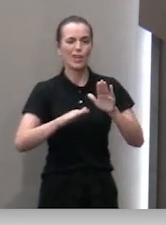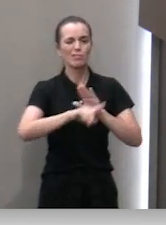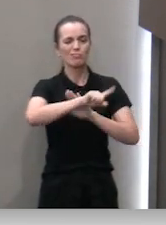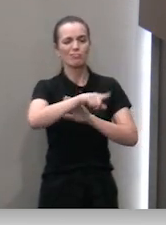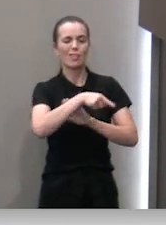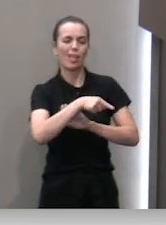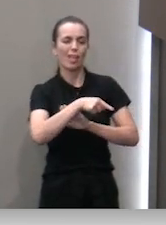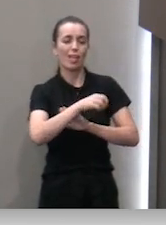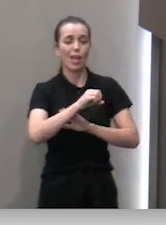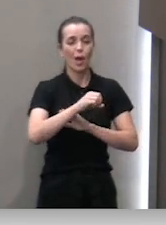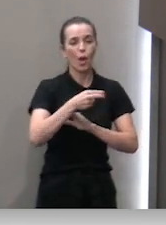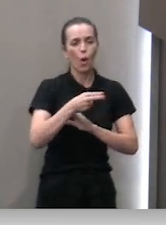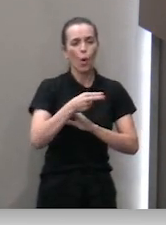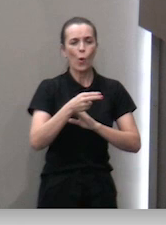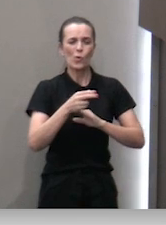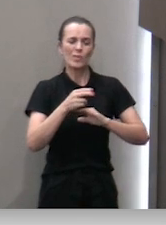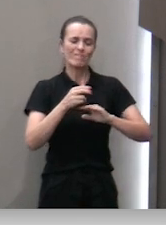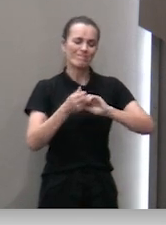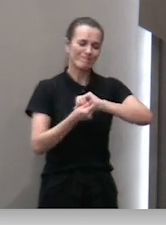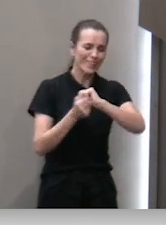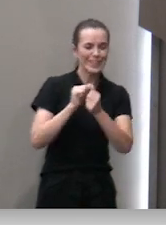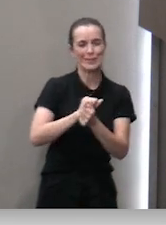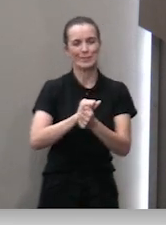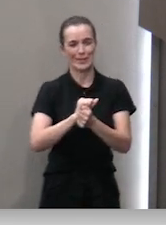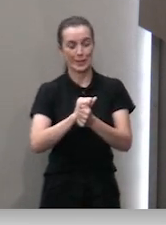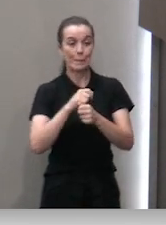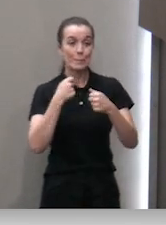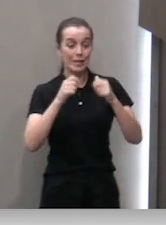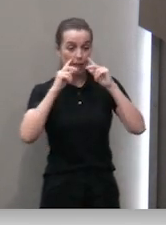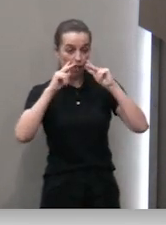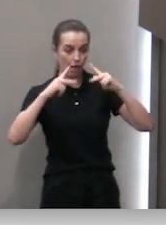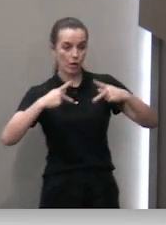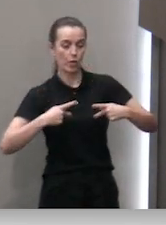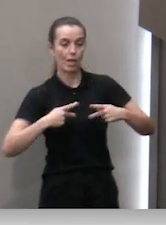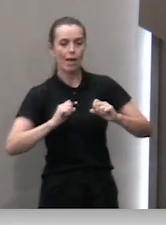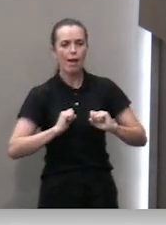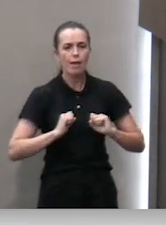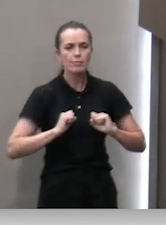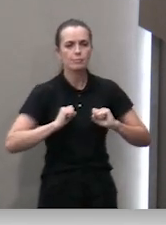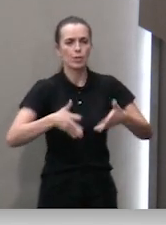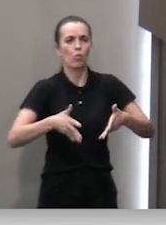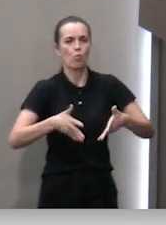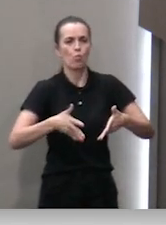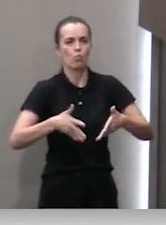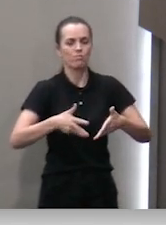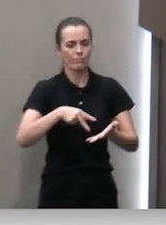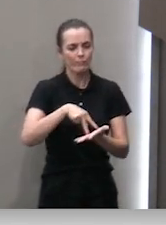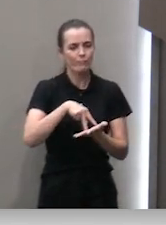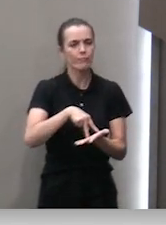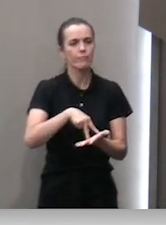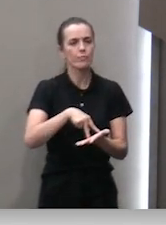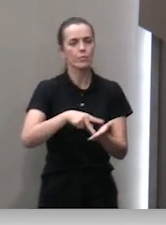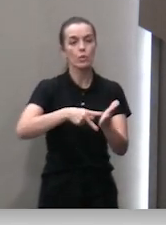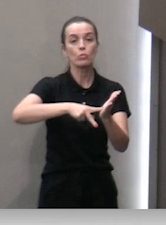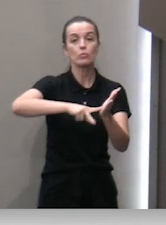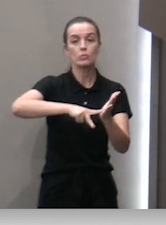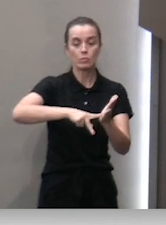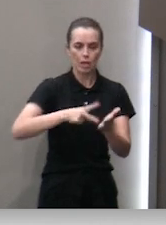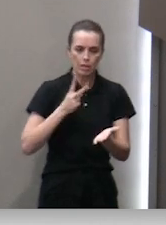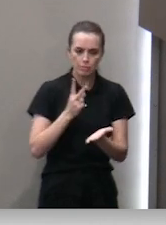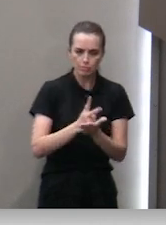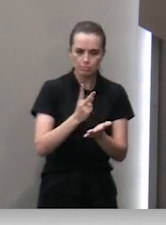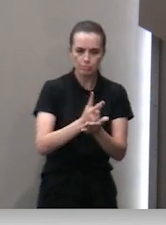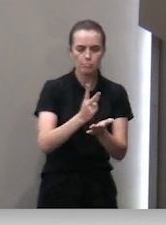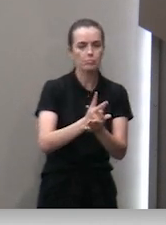distorcidas. É preciso que o reconhecimento aconteça por meio de ações concretas. O Simpasso segue na